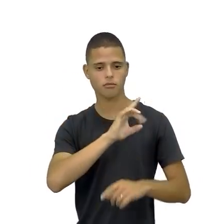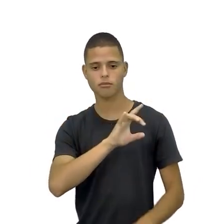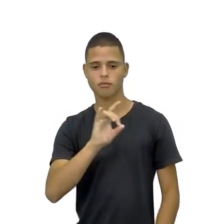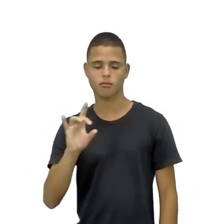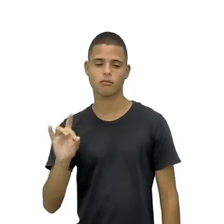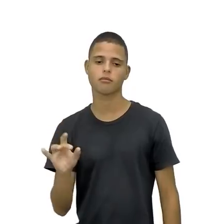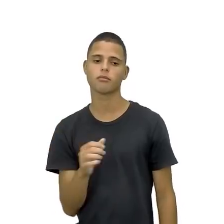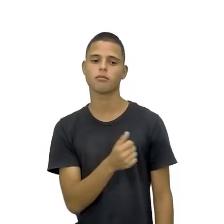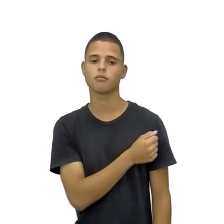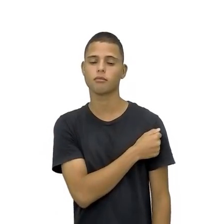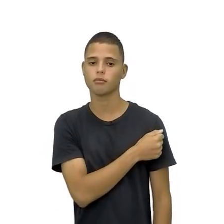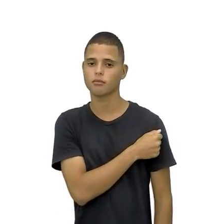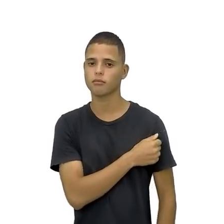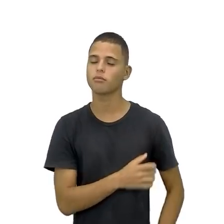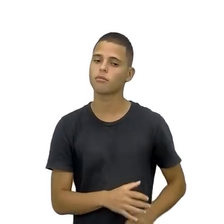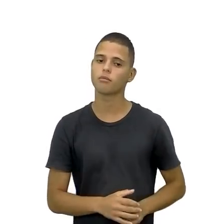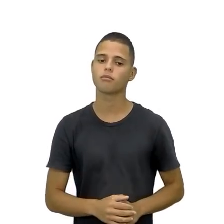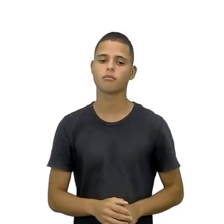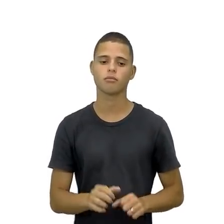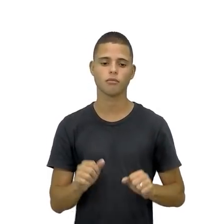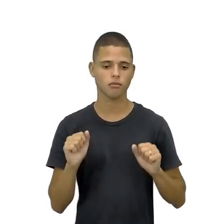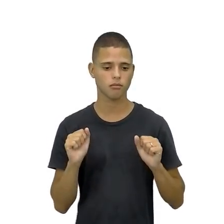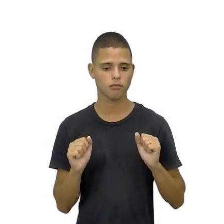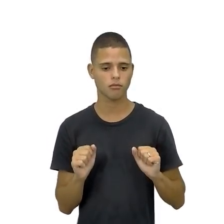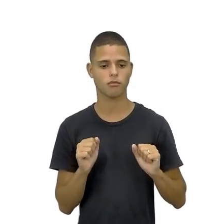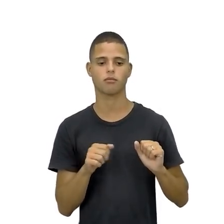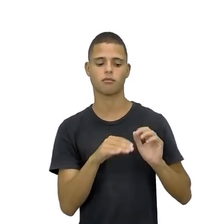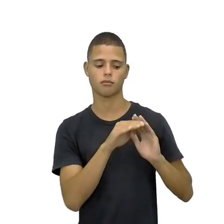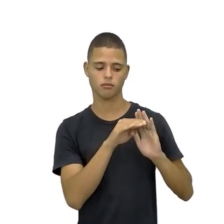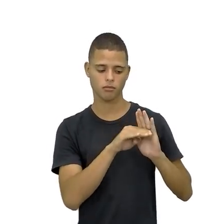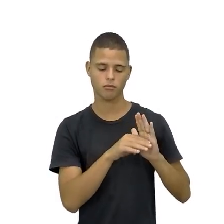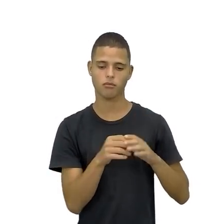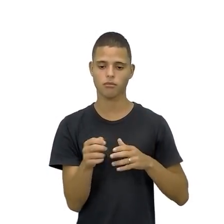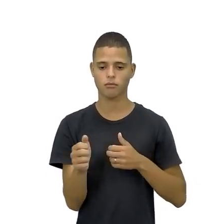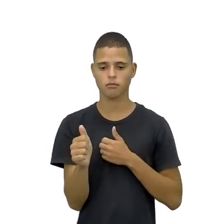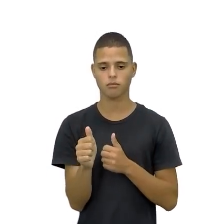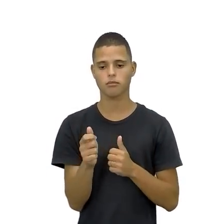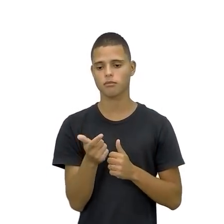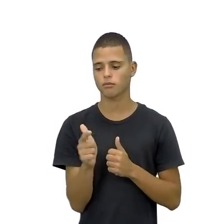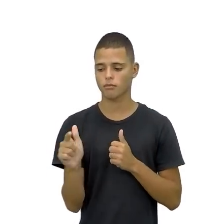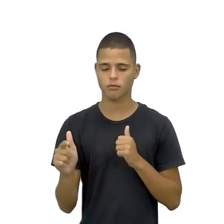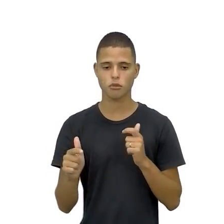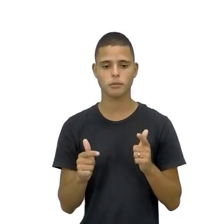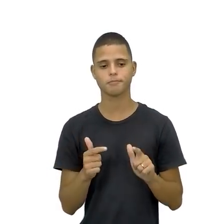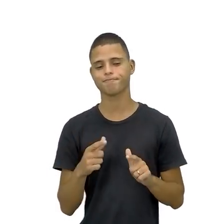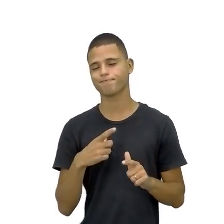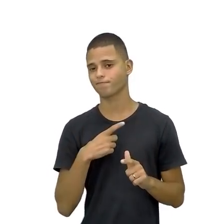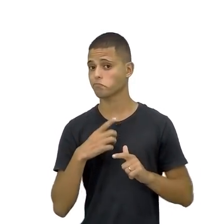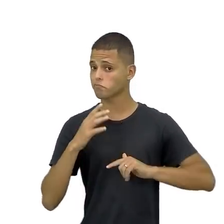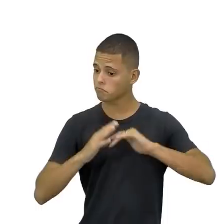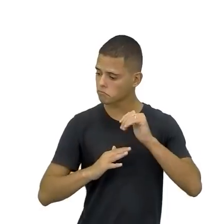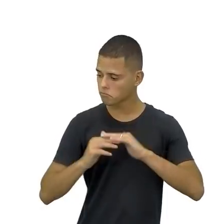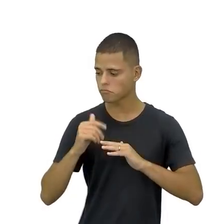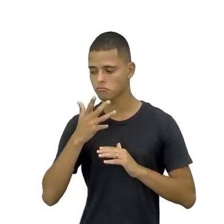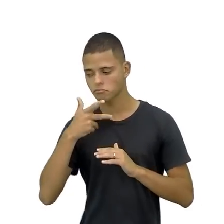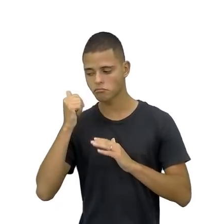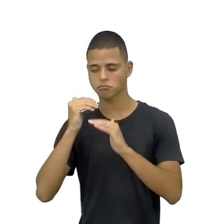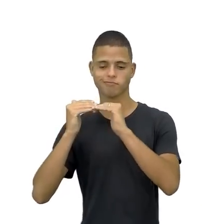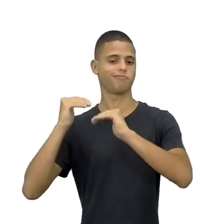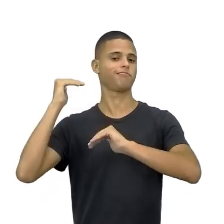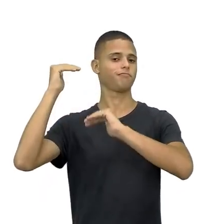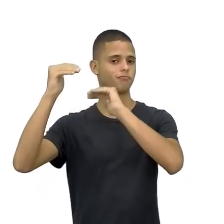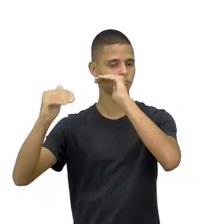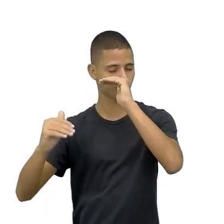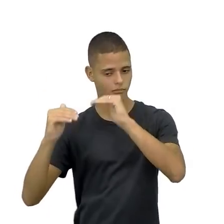estudante, né? Onde eles possam ali estar perto de outros que talvez tenham um domínio maior sobre essa habilidade,